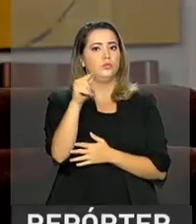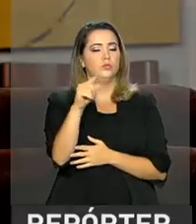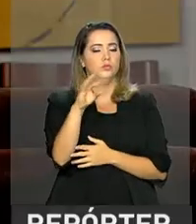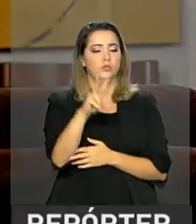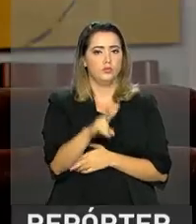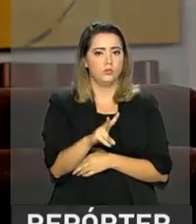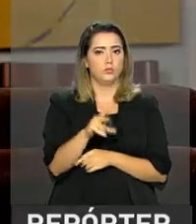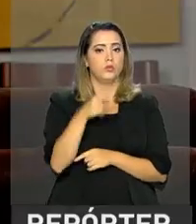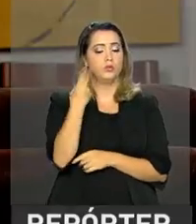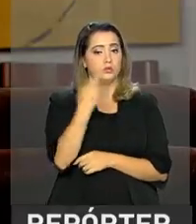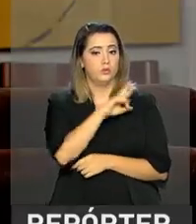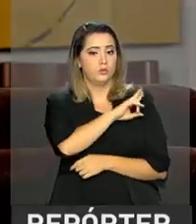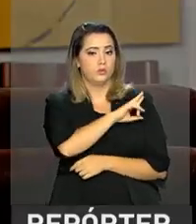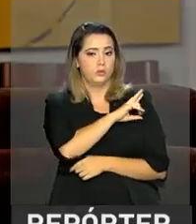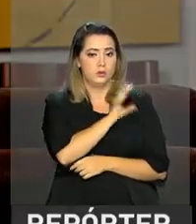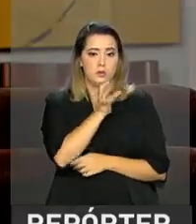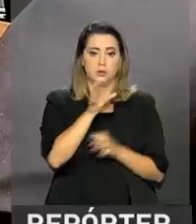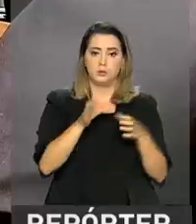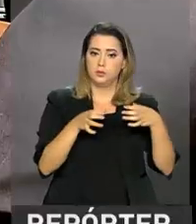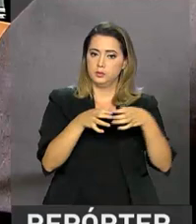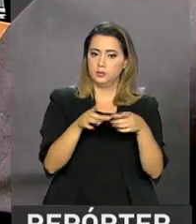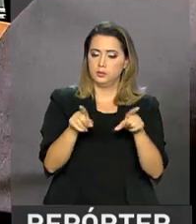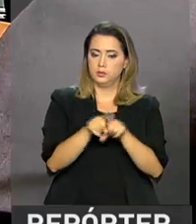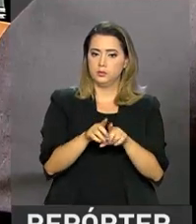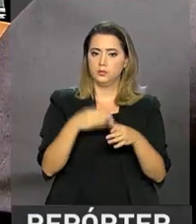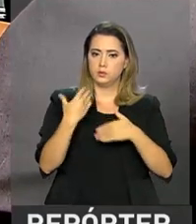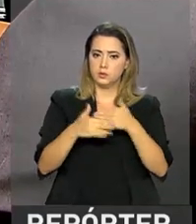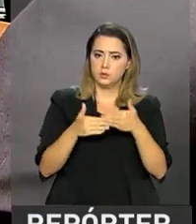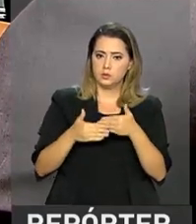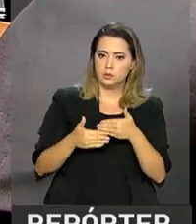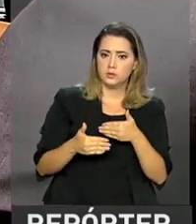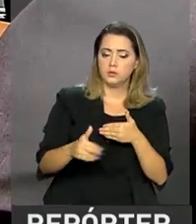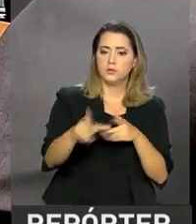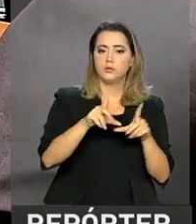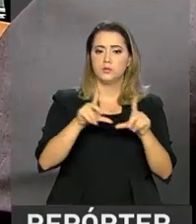Para esse representante dos comerciantes, a sequência de